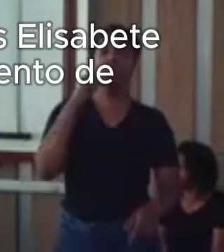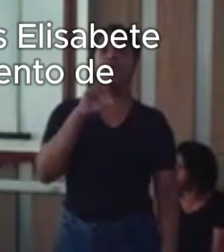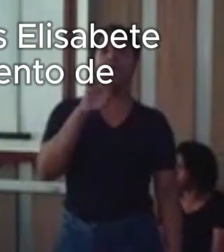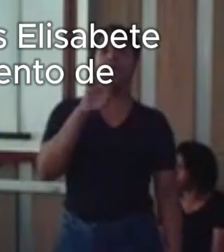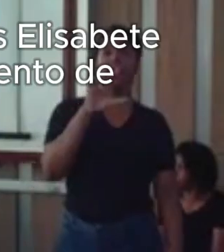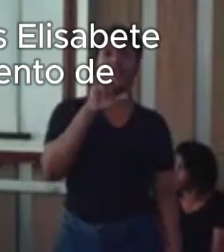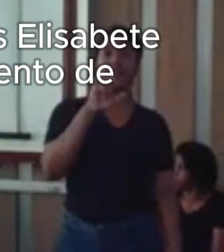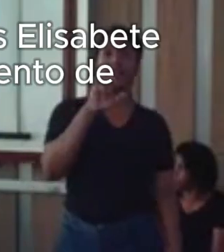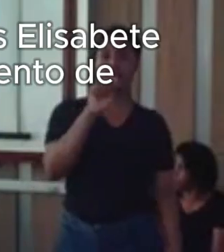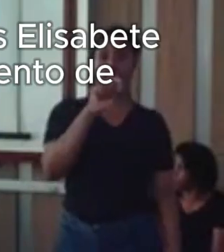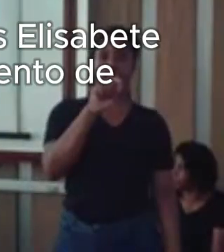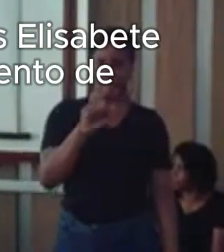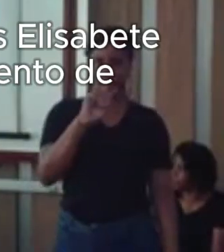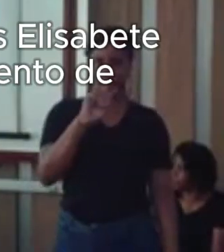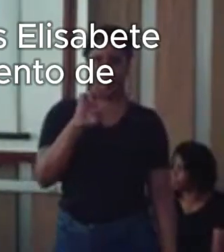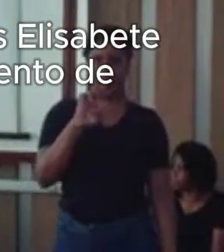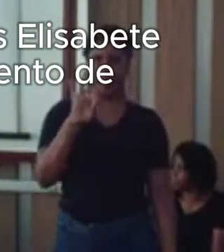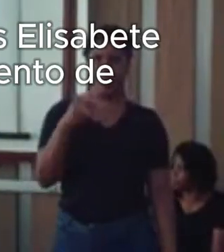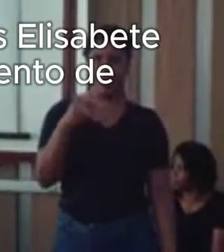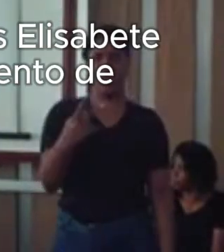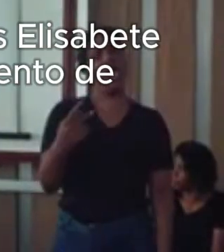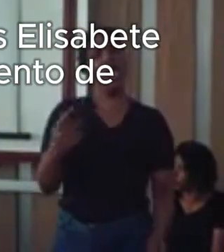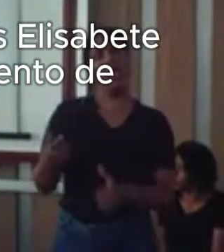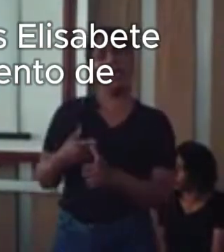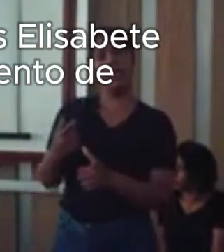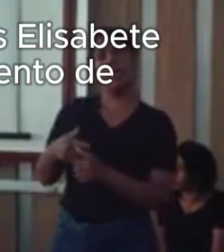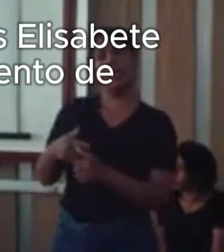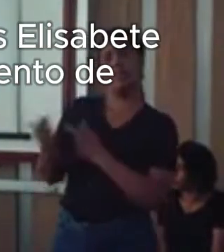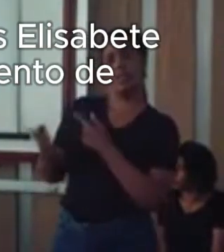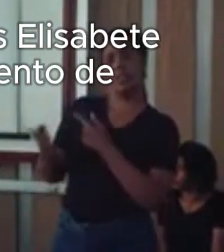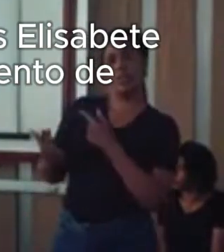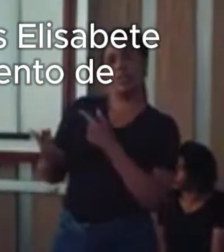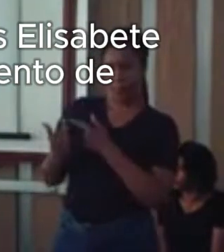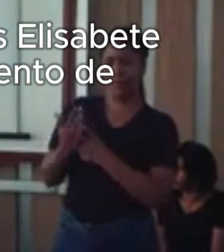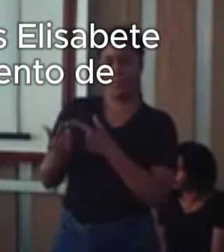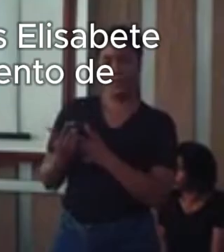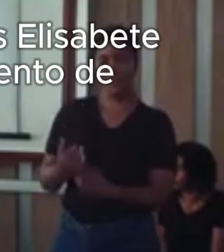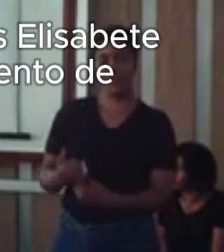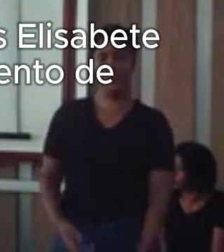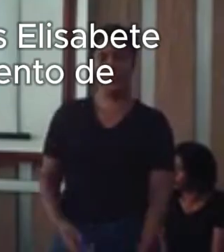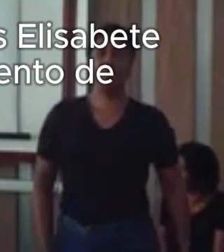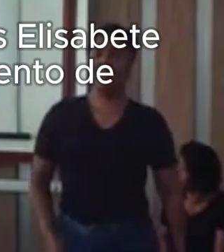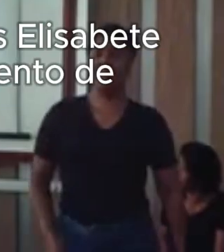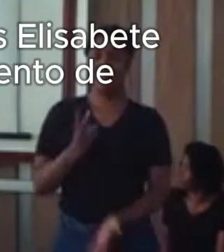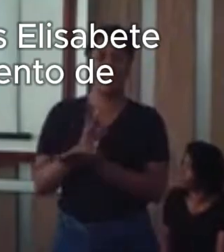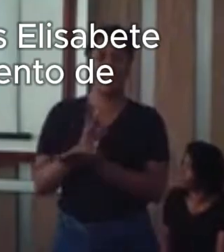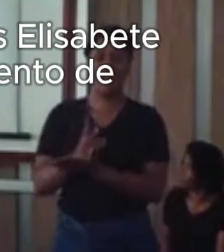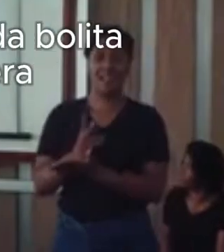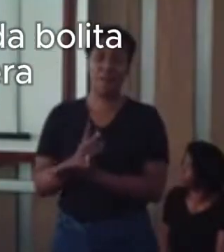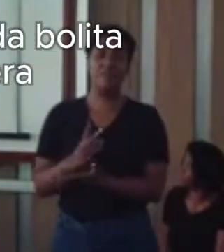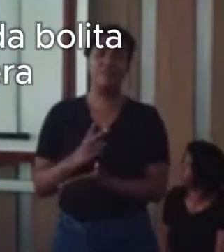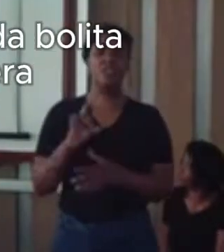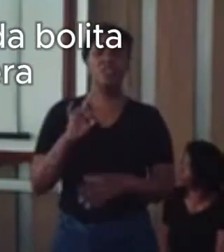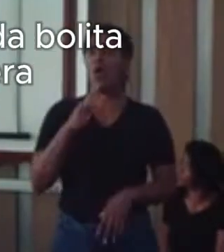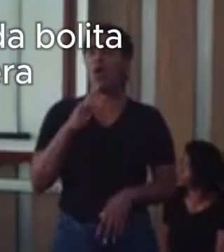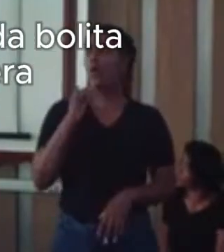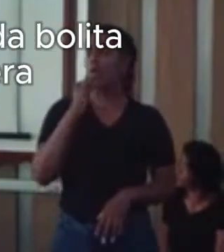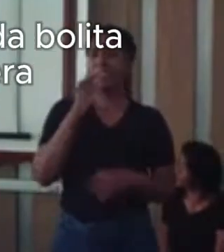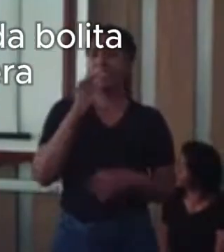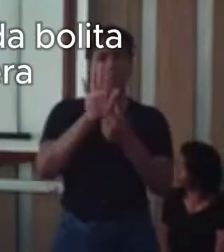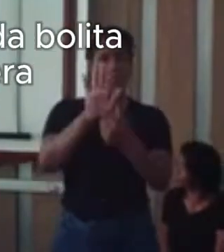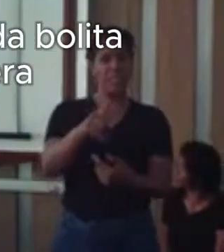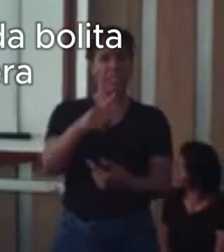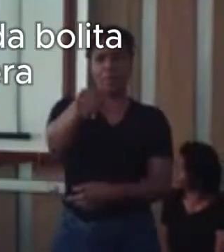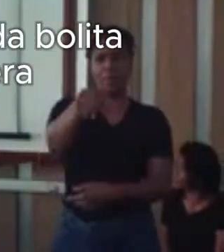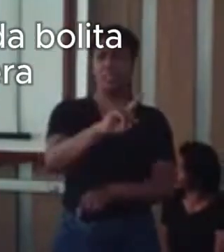pessoa que estava comigo assim, no primeiro momento da polilaminina, desde sempre. Então, isso aqui só para dar um exemplo para vocês,